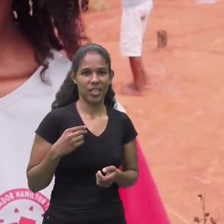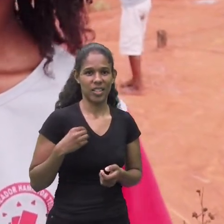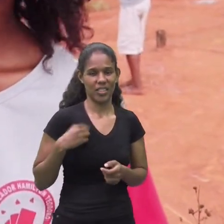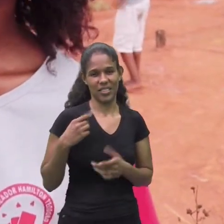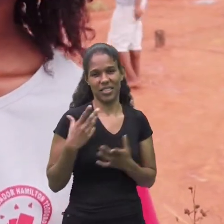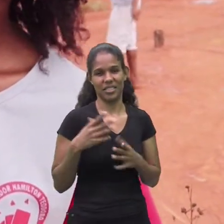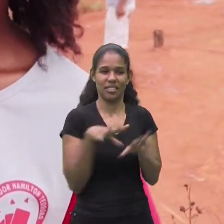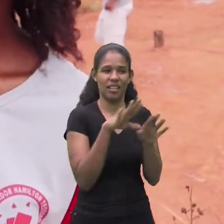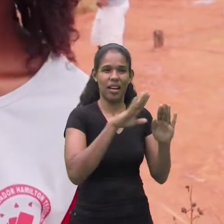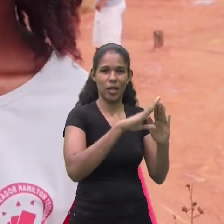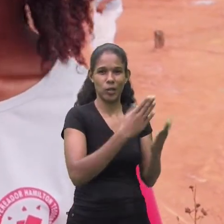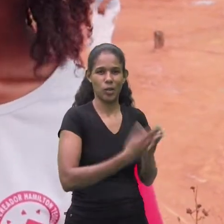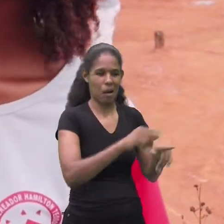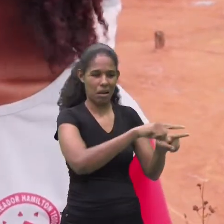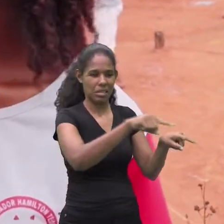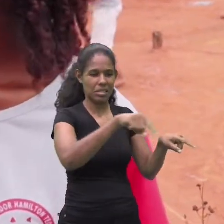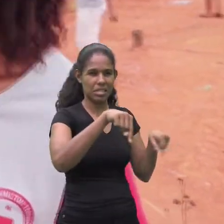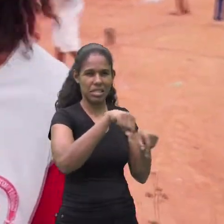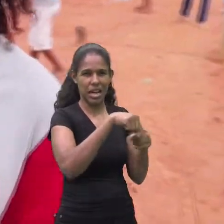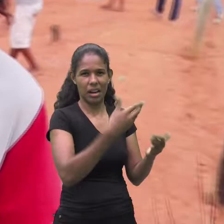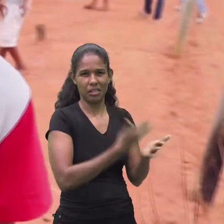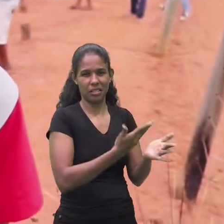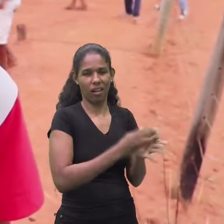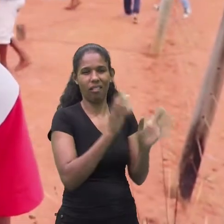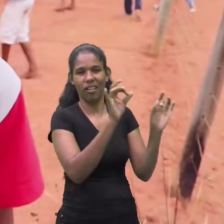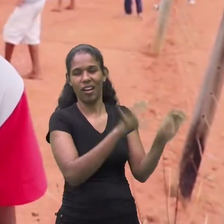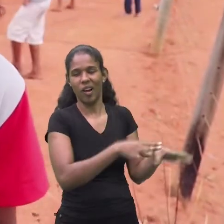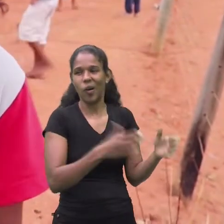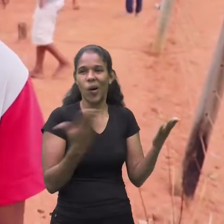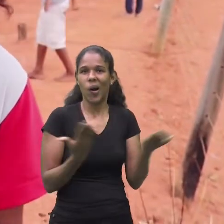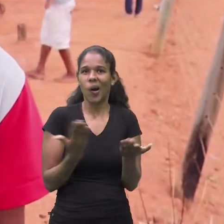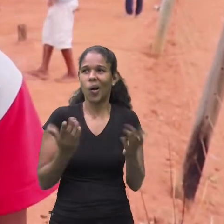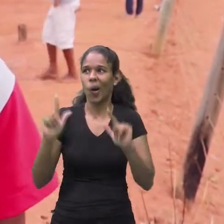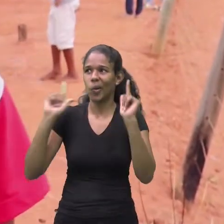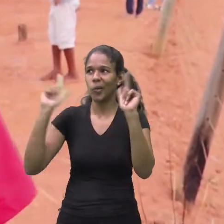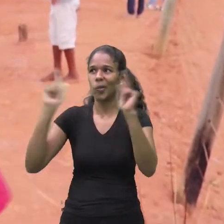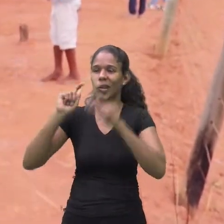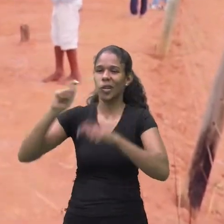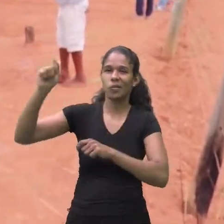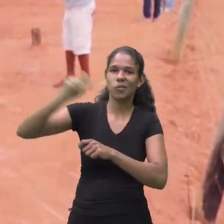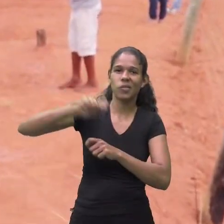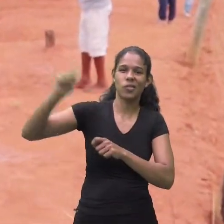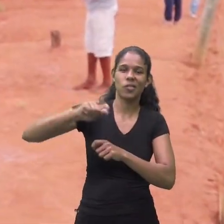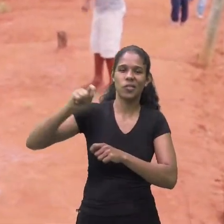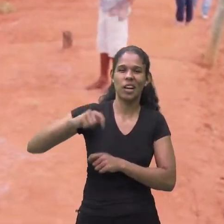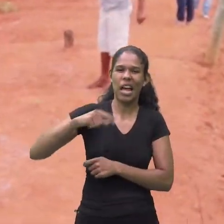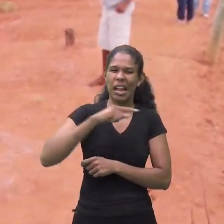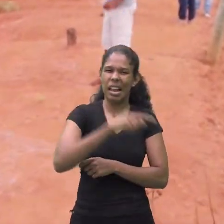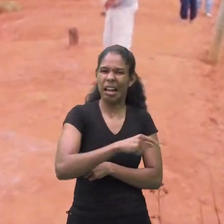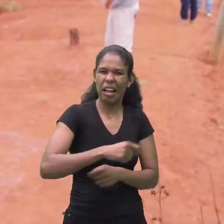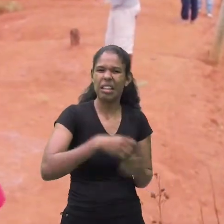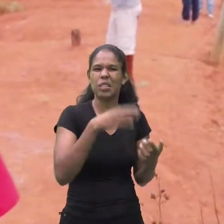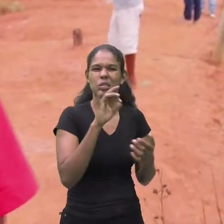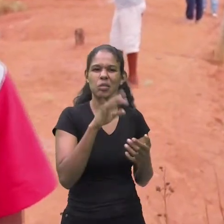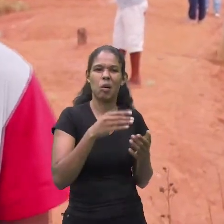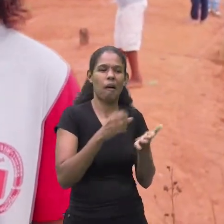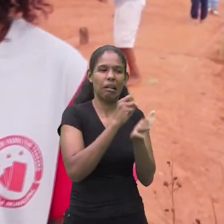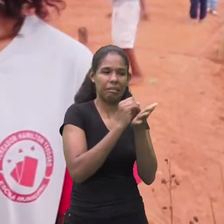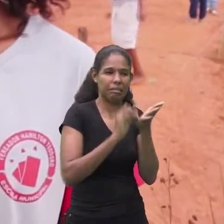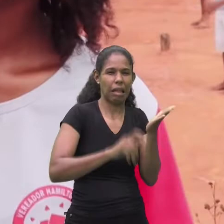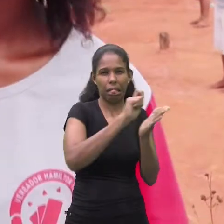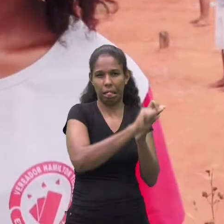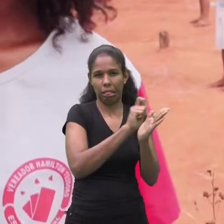de aula, porque é bom que eu fico aqui tomando ar, né? Porque lá na sala de aula tem que copiar muito dever. E aí, qual que é a experiência que você